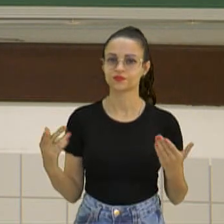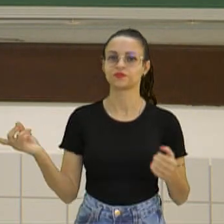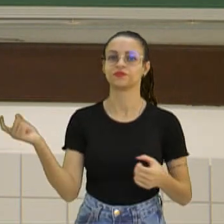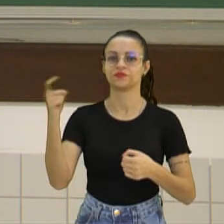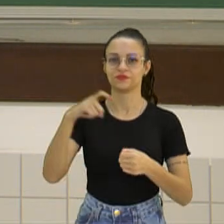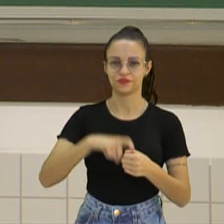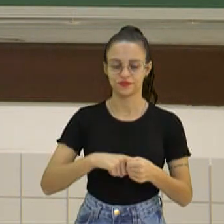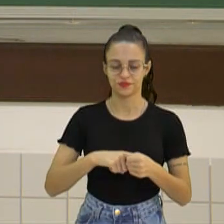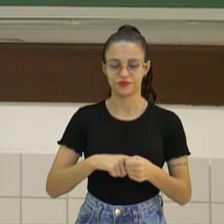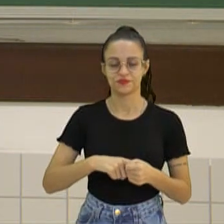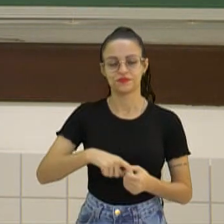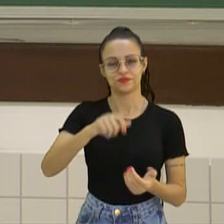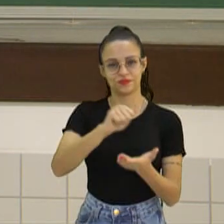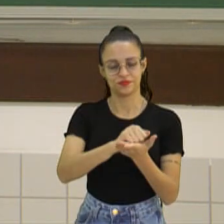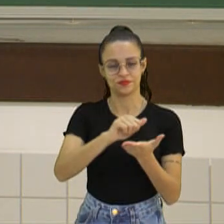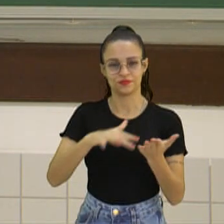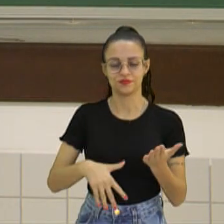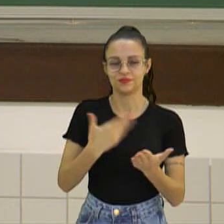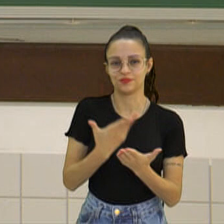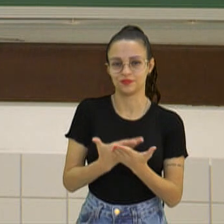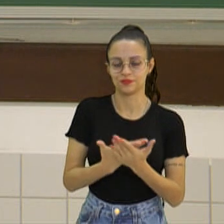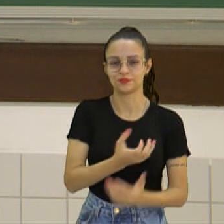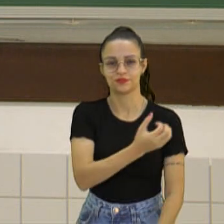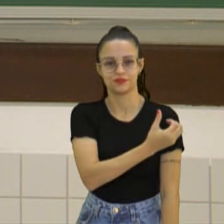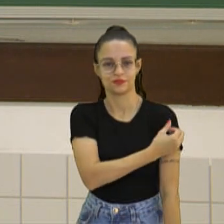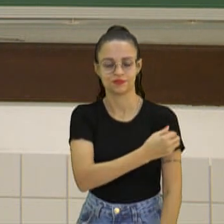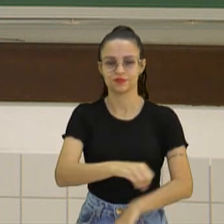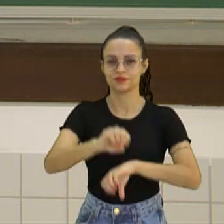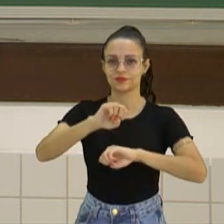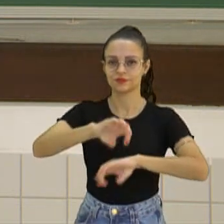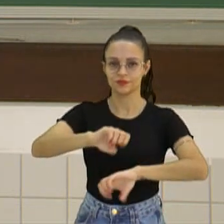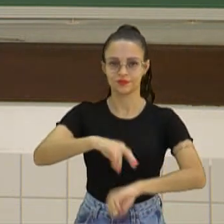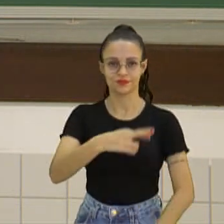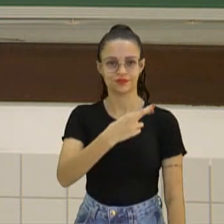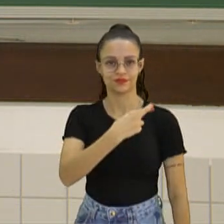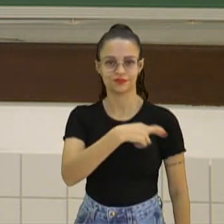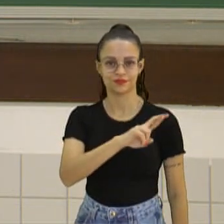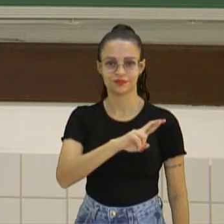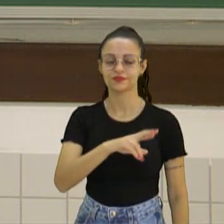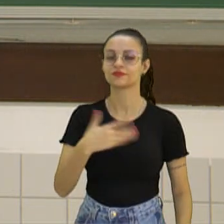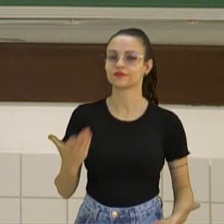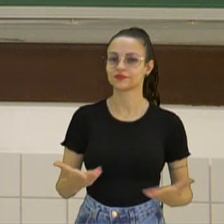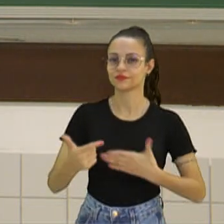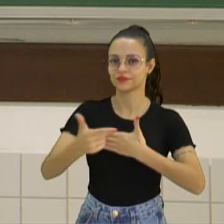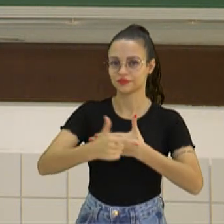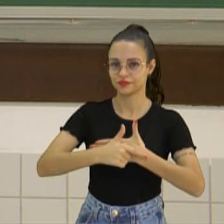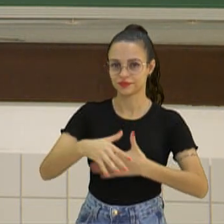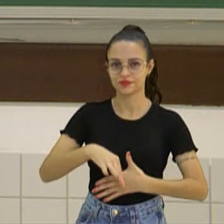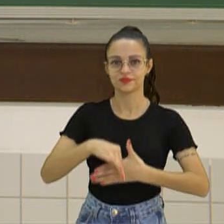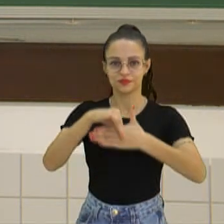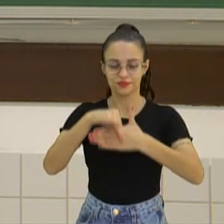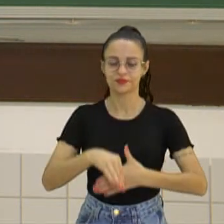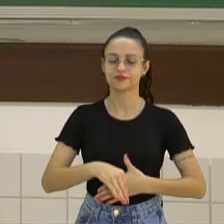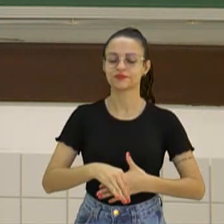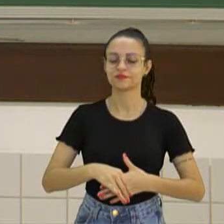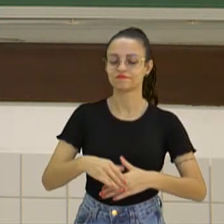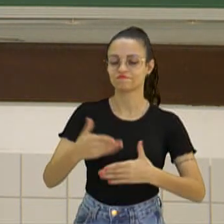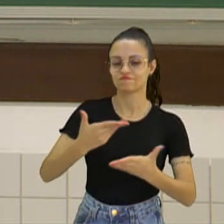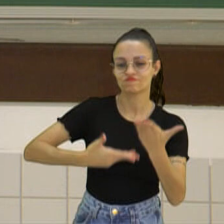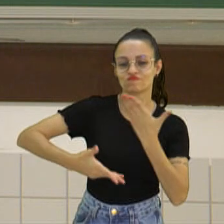voltamos com a nossa aula de 6º ano ensino religioso a função dos líderes no diálogo inter-religioso